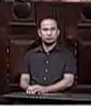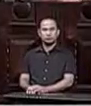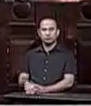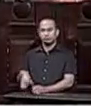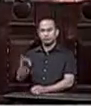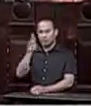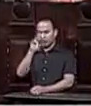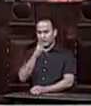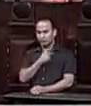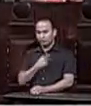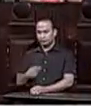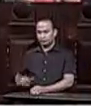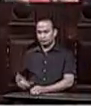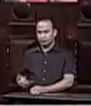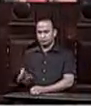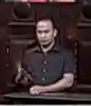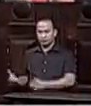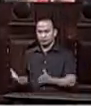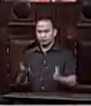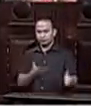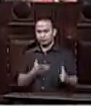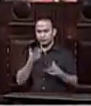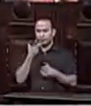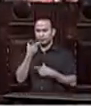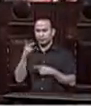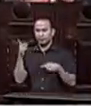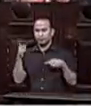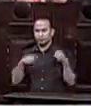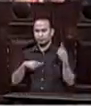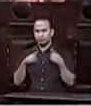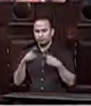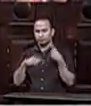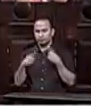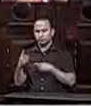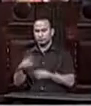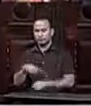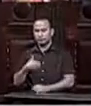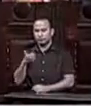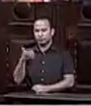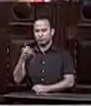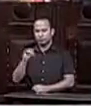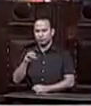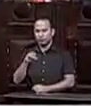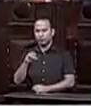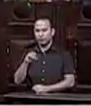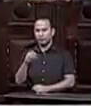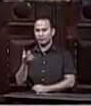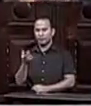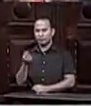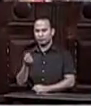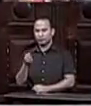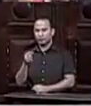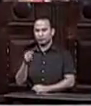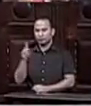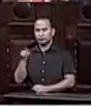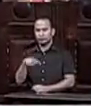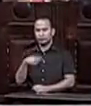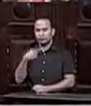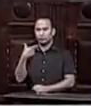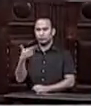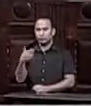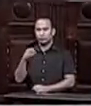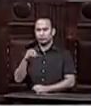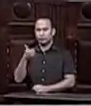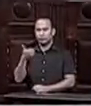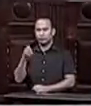Senhor presidente, suba aqui essa tribuna para discutir o projeto 1920/2016, de autoria do deputado Conte Bittencourt,